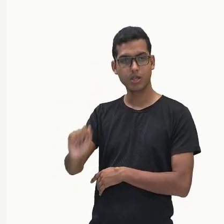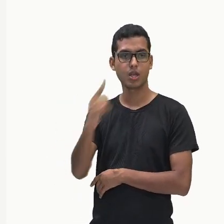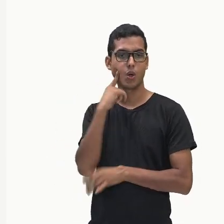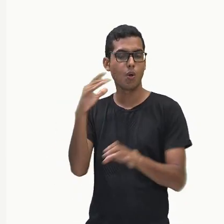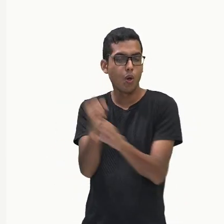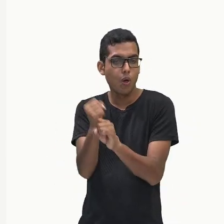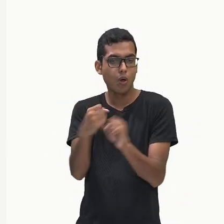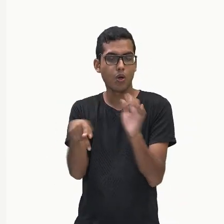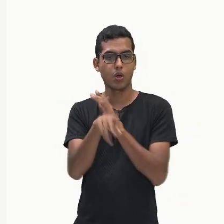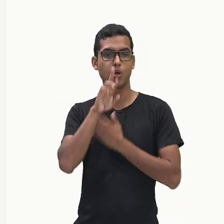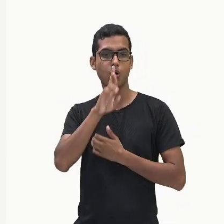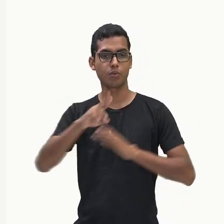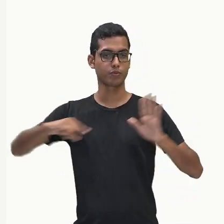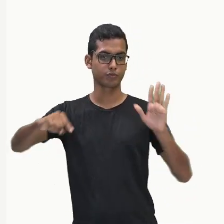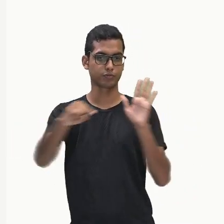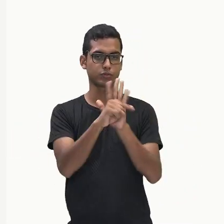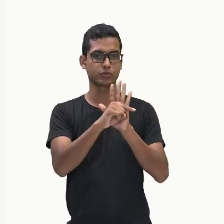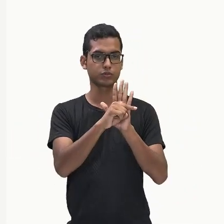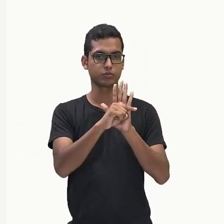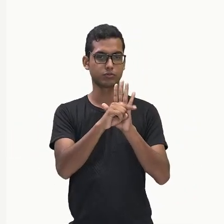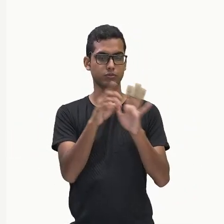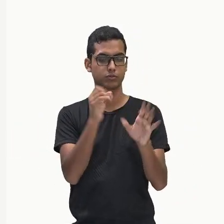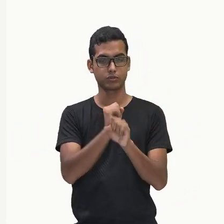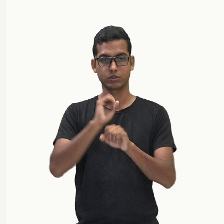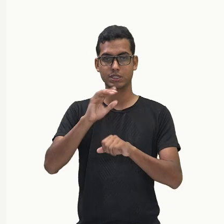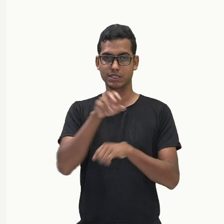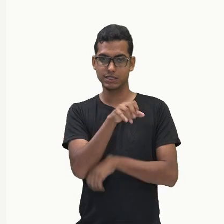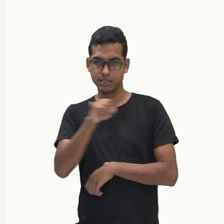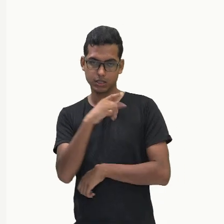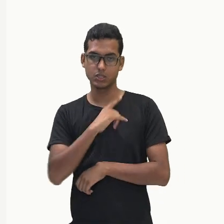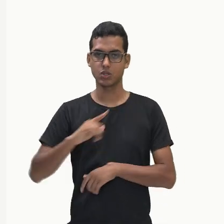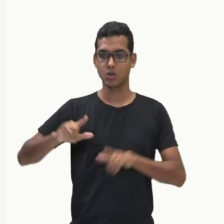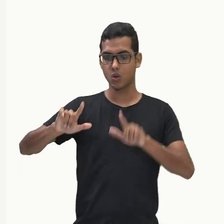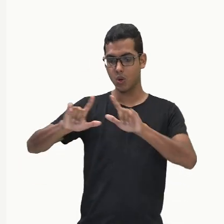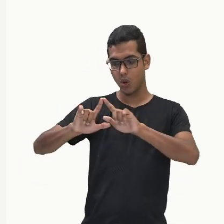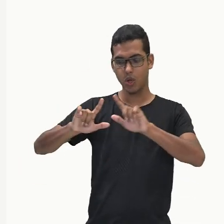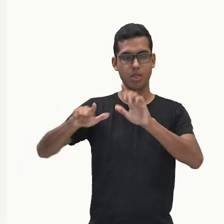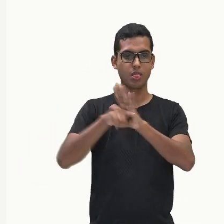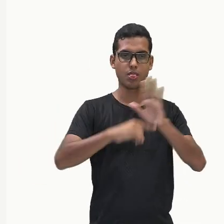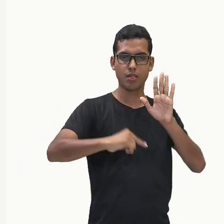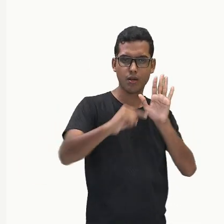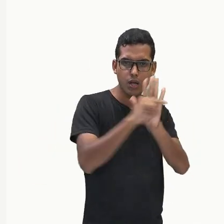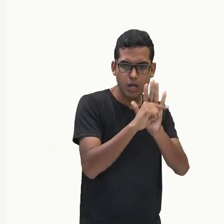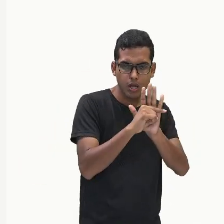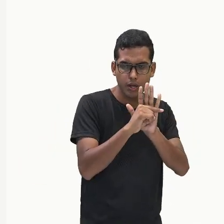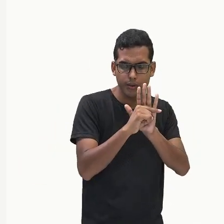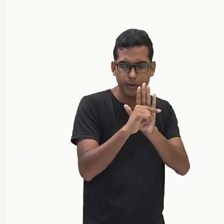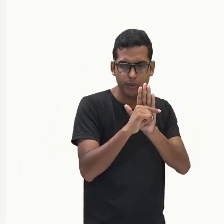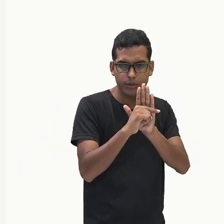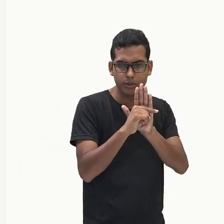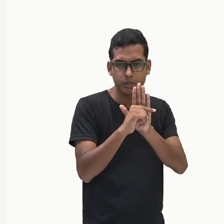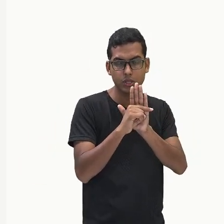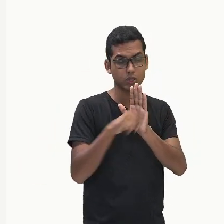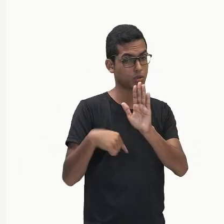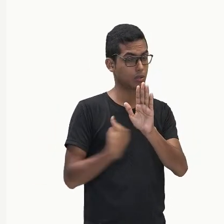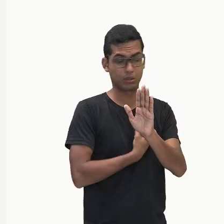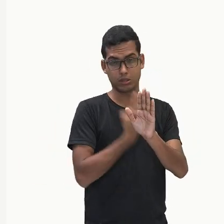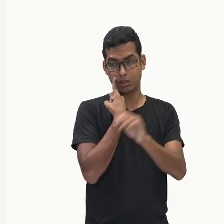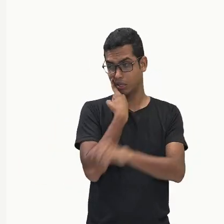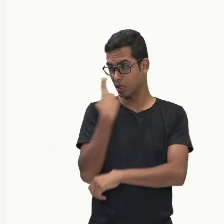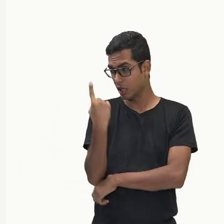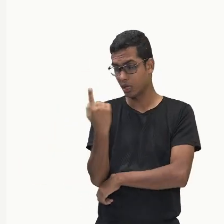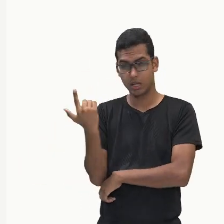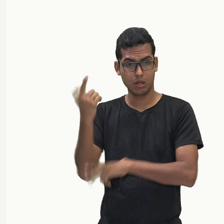dar negativo, né? E quando o delta é negativo, a gente não encontra uma